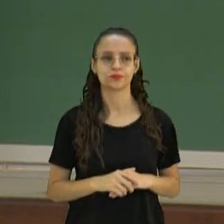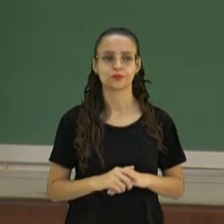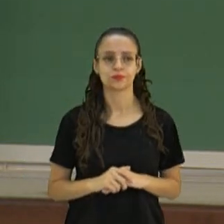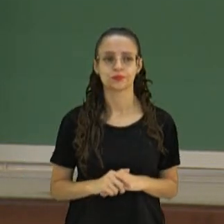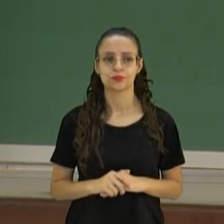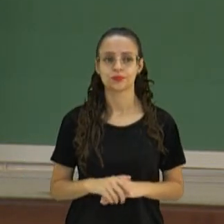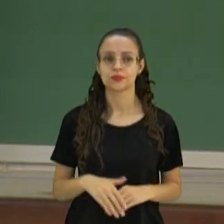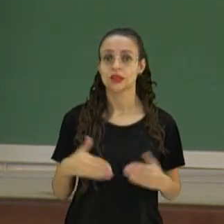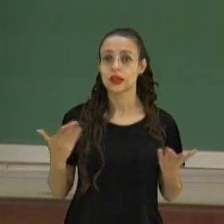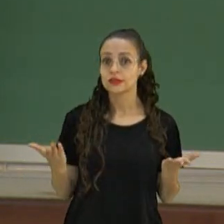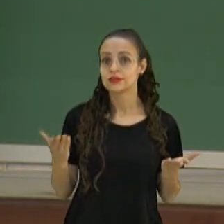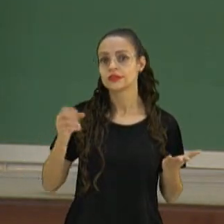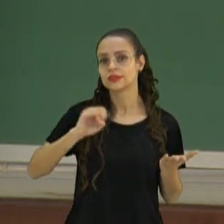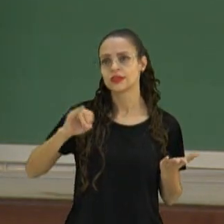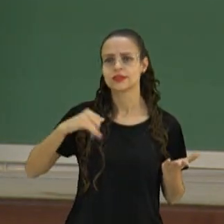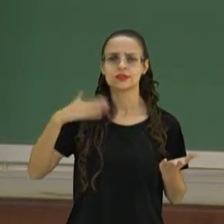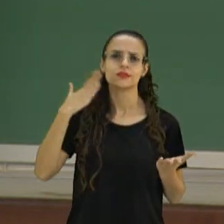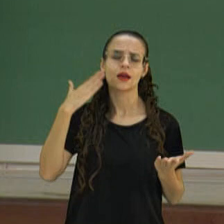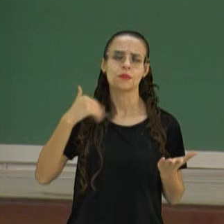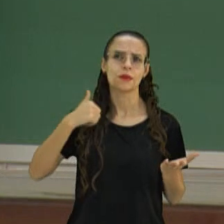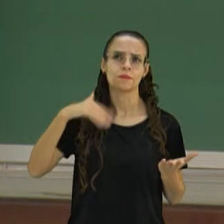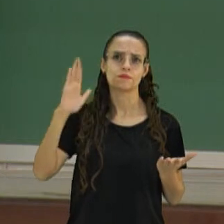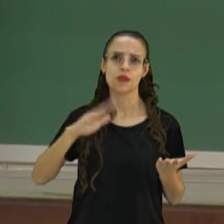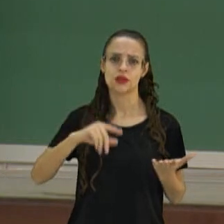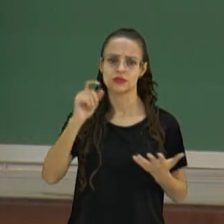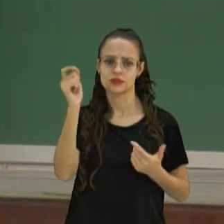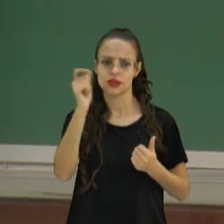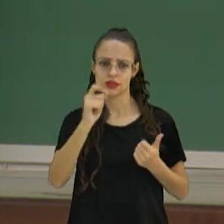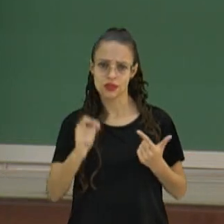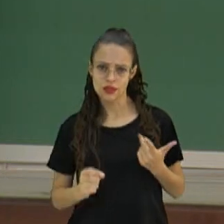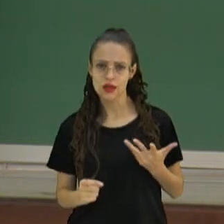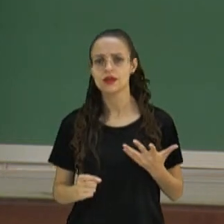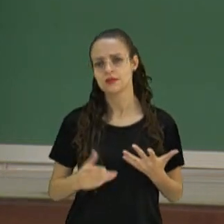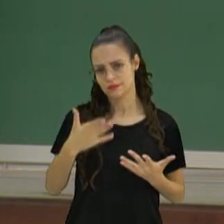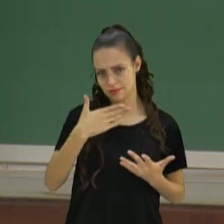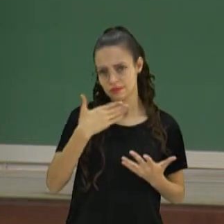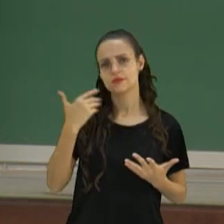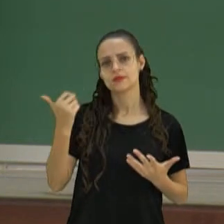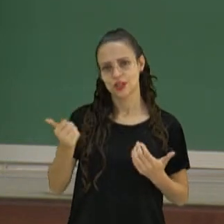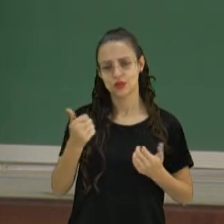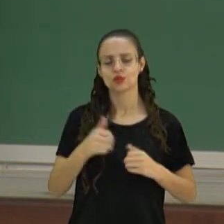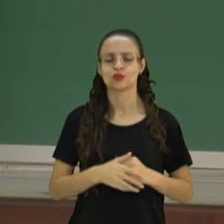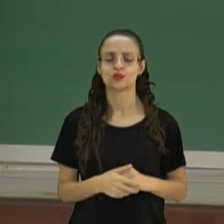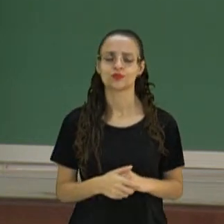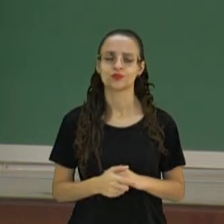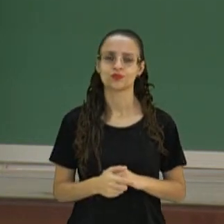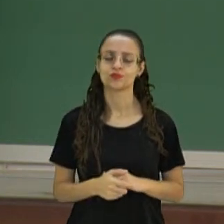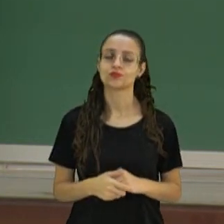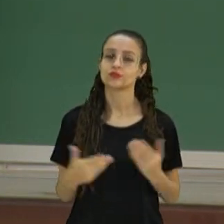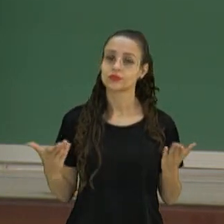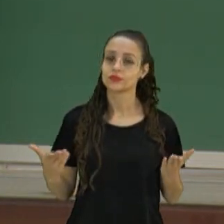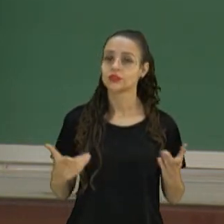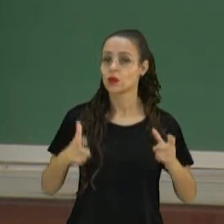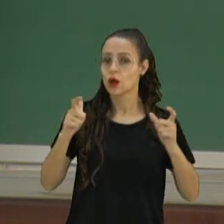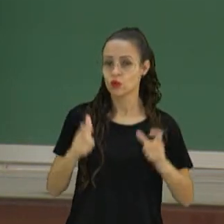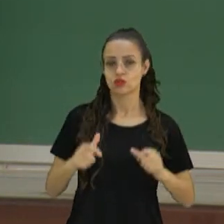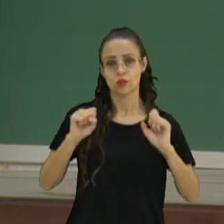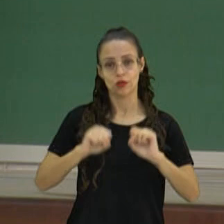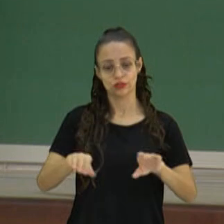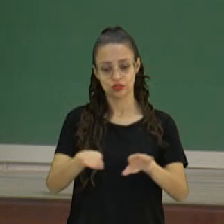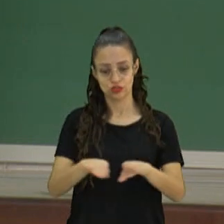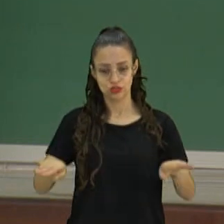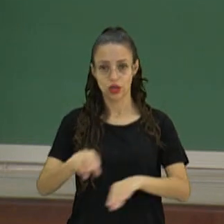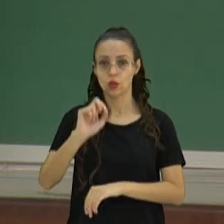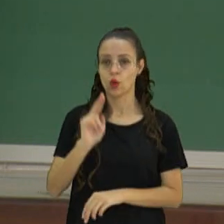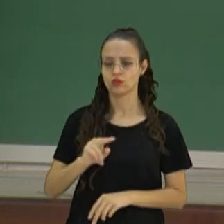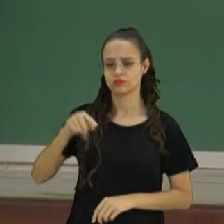mais dominar, melhor eu me saio, né? Se eu for muito bom no chão e muito bom em pé, para mim não tem situação, né? Então, aonde eu correr a luta, eu vou estar